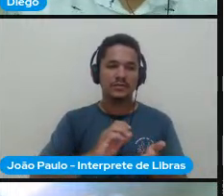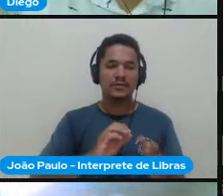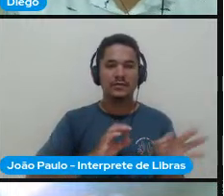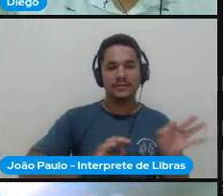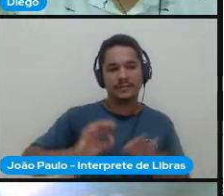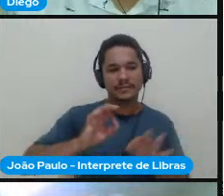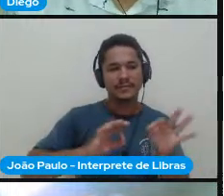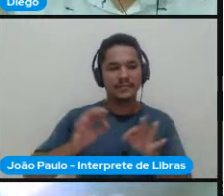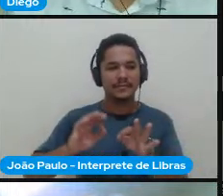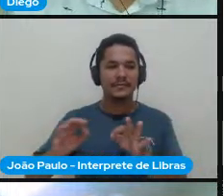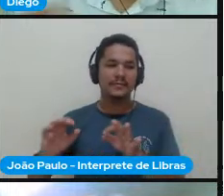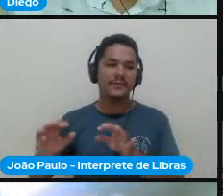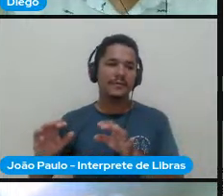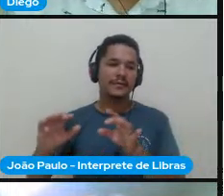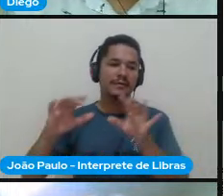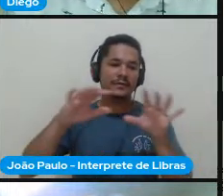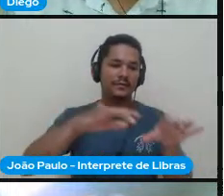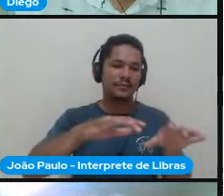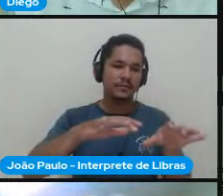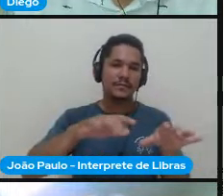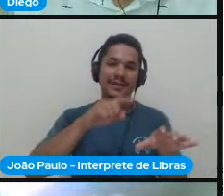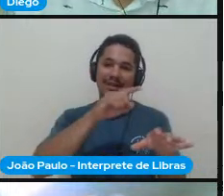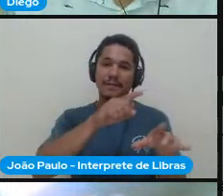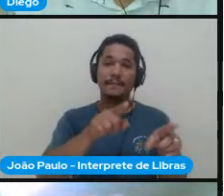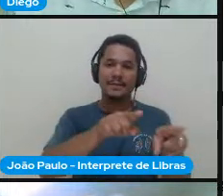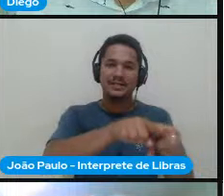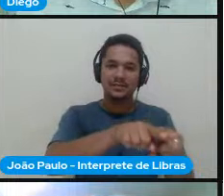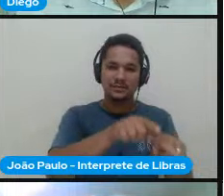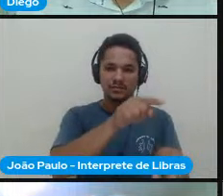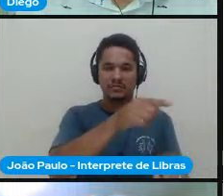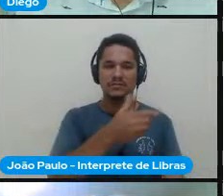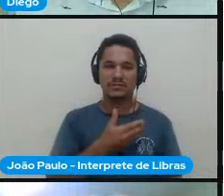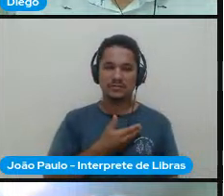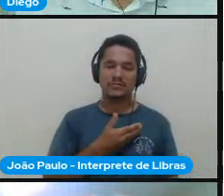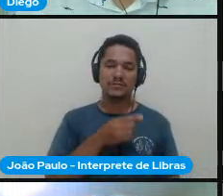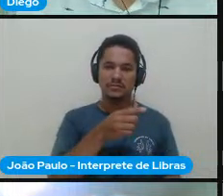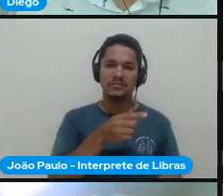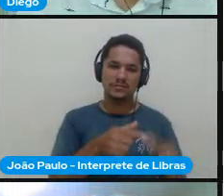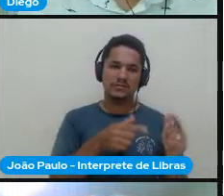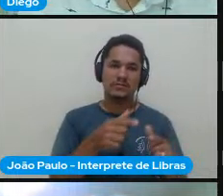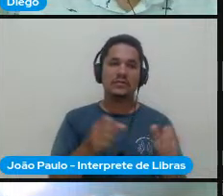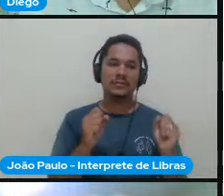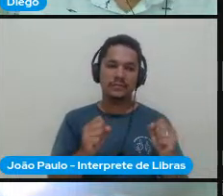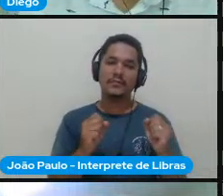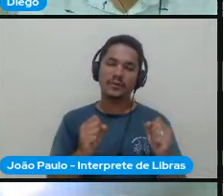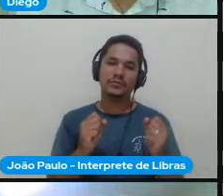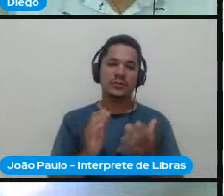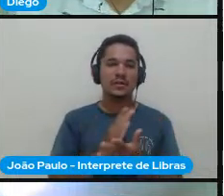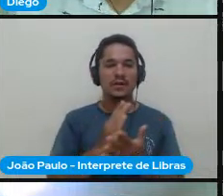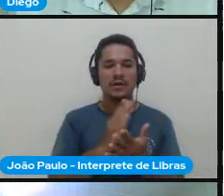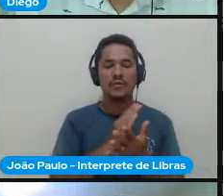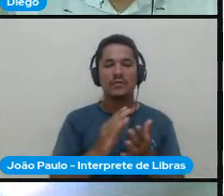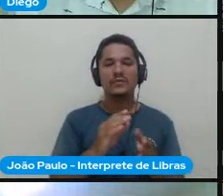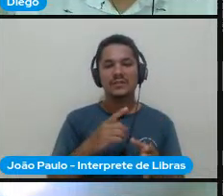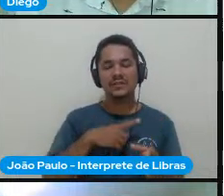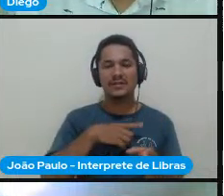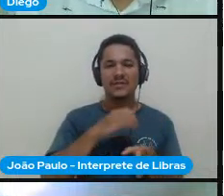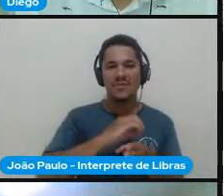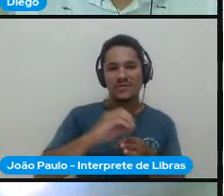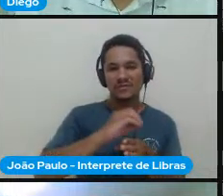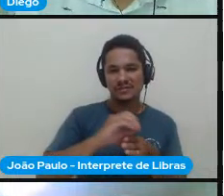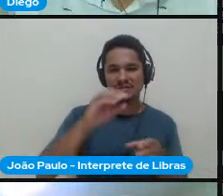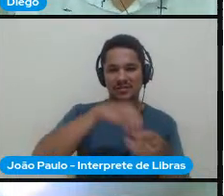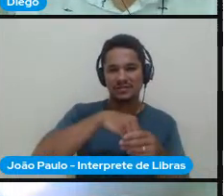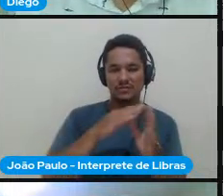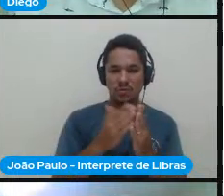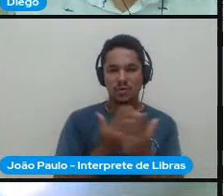realizarem essas formações nos parceiros. E a gente consegue, com alguns parceiros, levar algumas oficinas nas escolas.